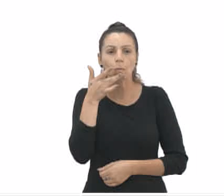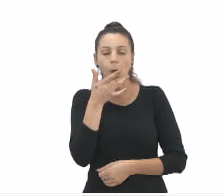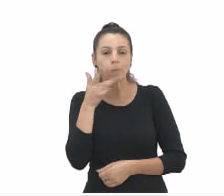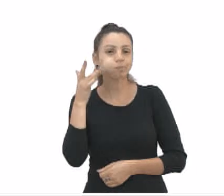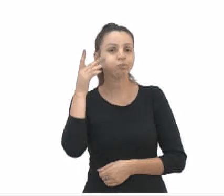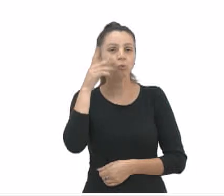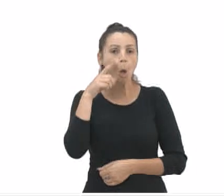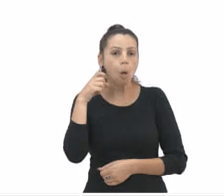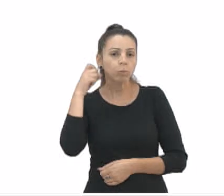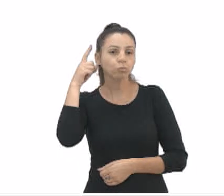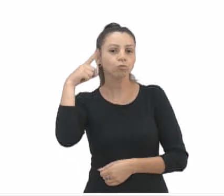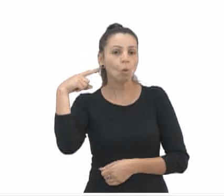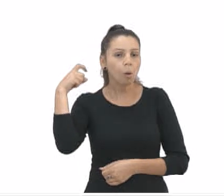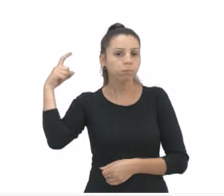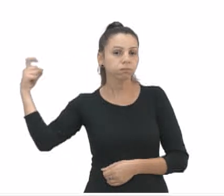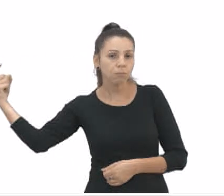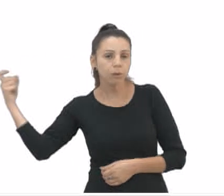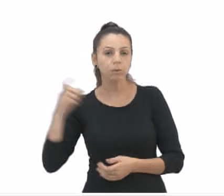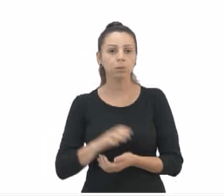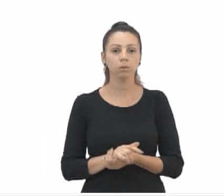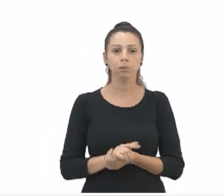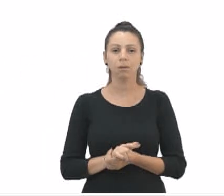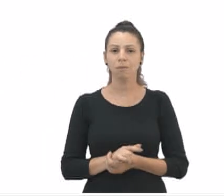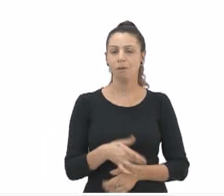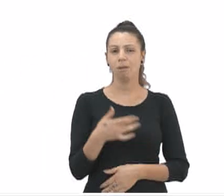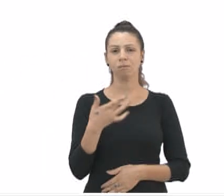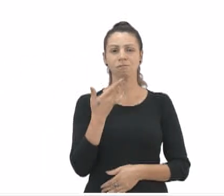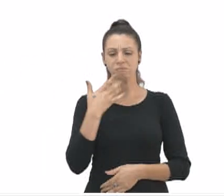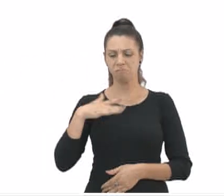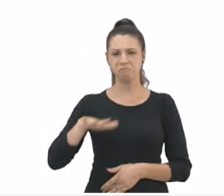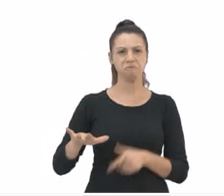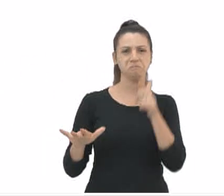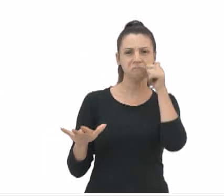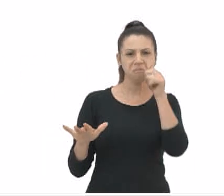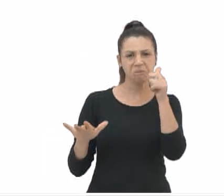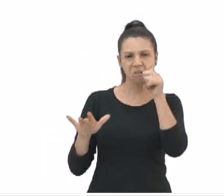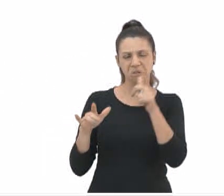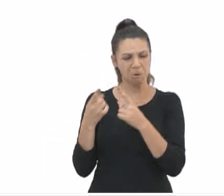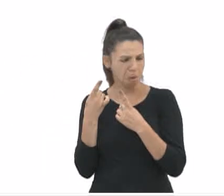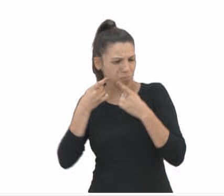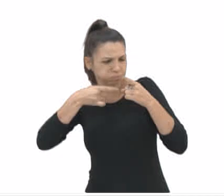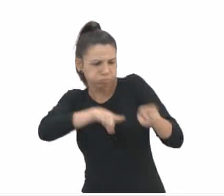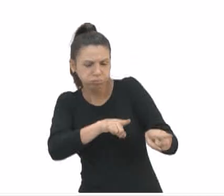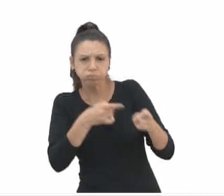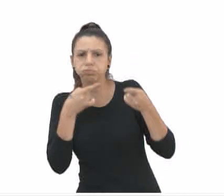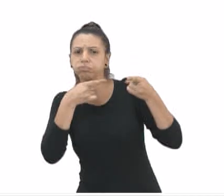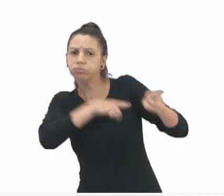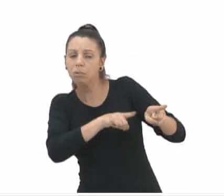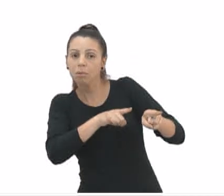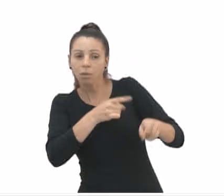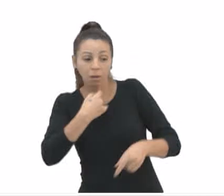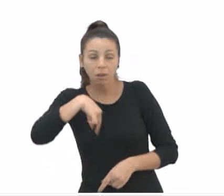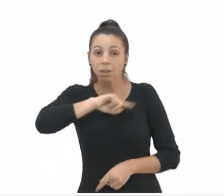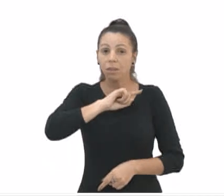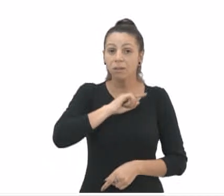barulho. Como essa menina devia nos odiar, nós que